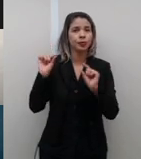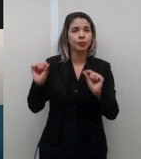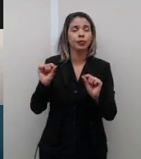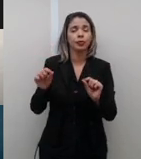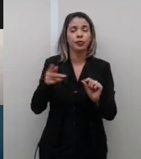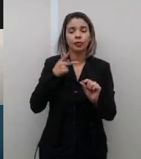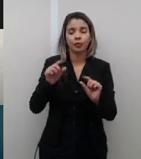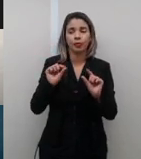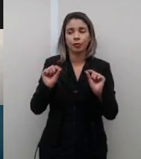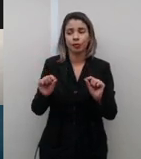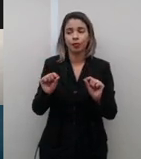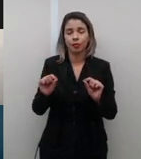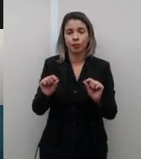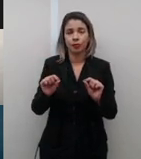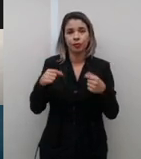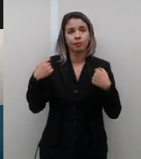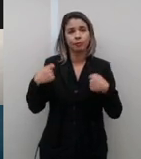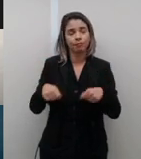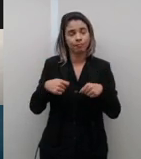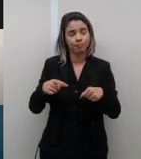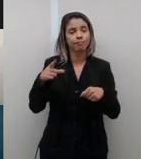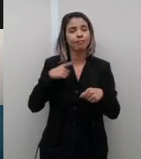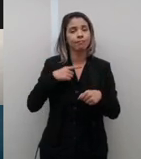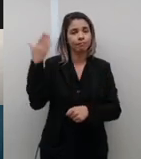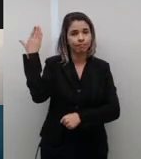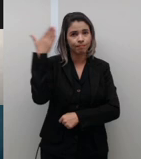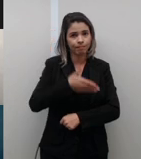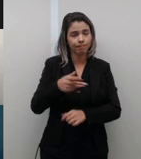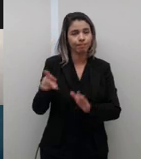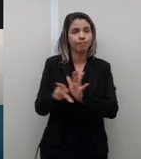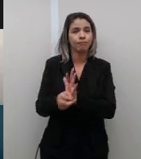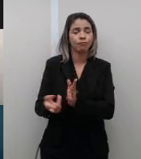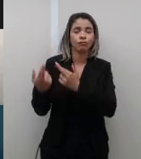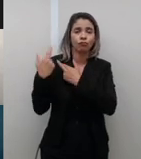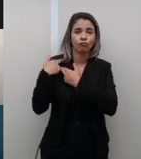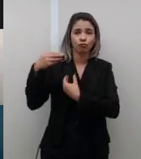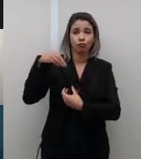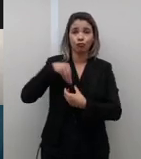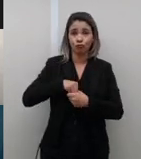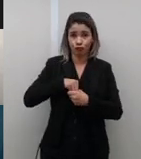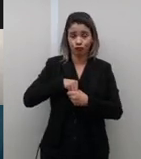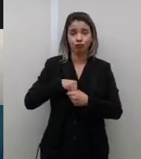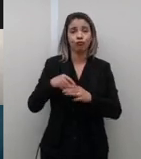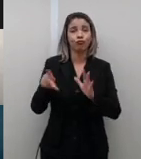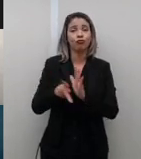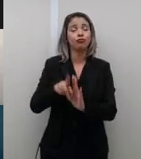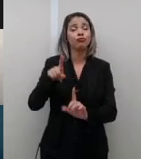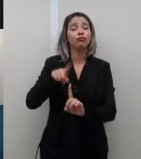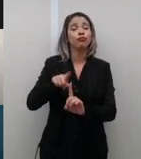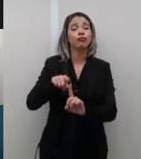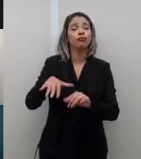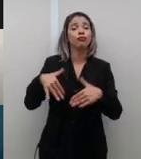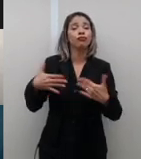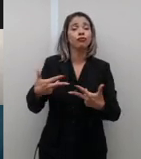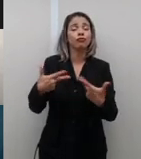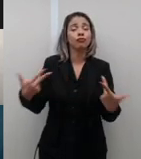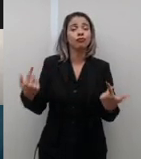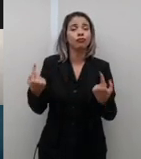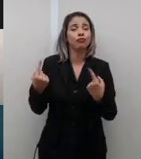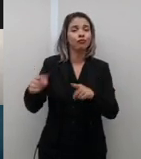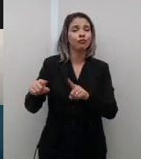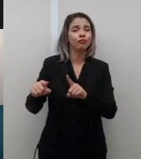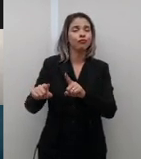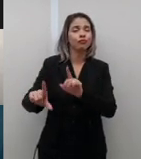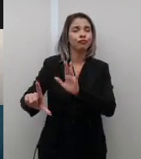A primeira: é necessária a comprovação de responsabilidade subjetiva para a tipificação dos atos de improbidade administrativa,